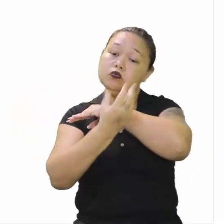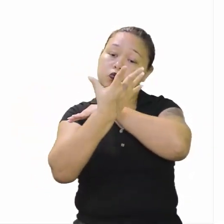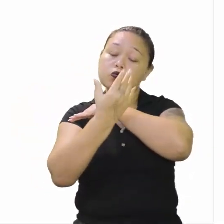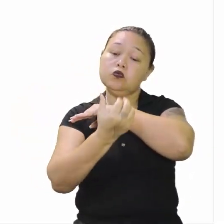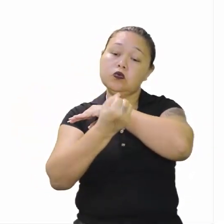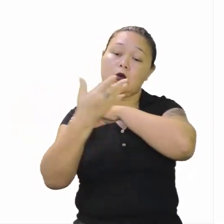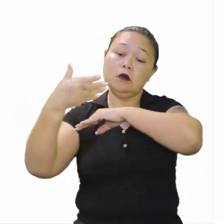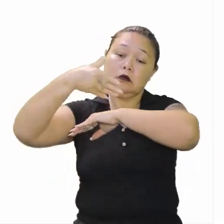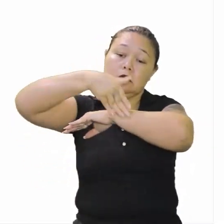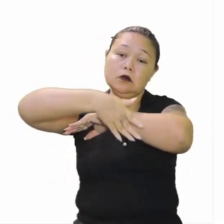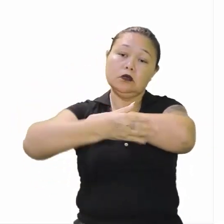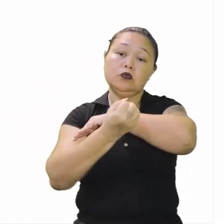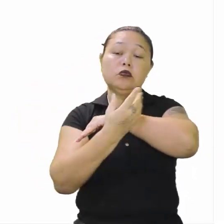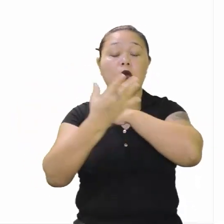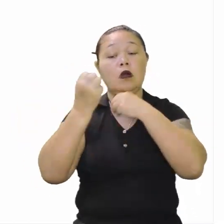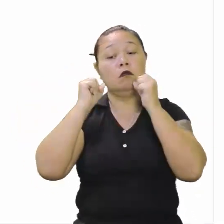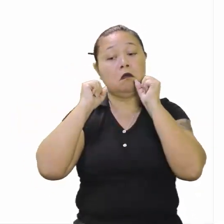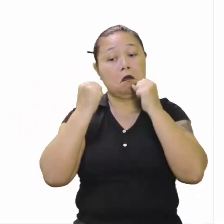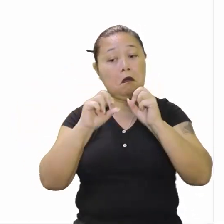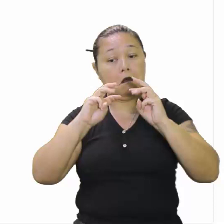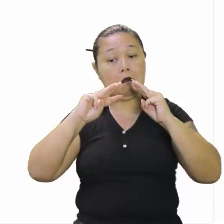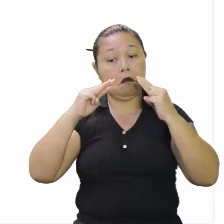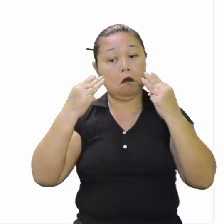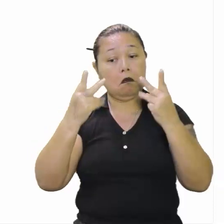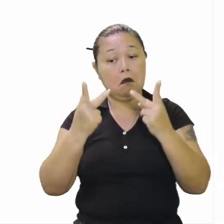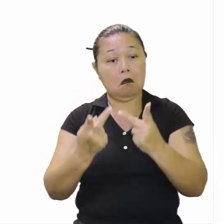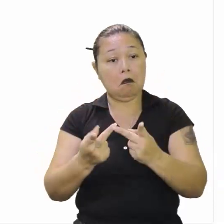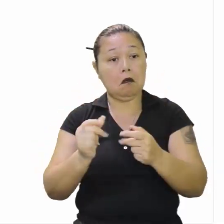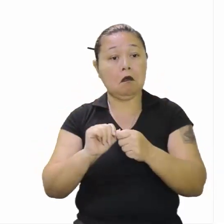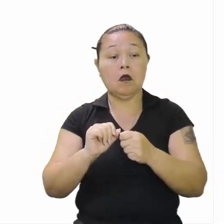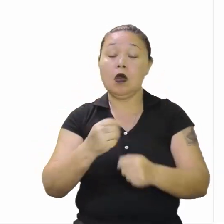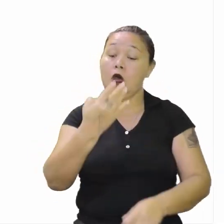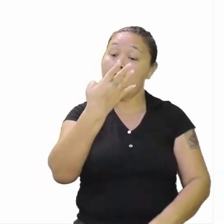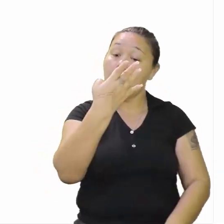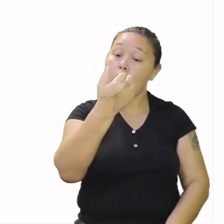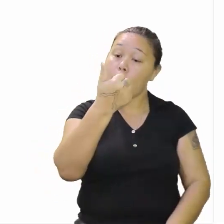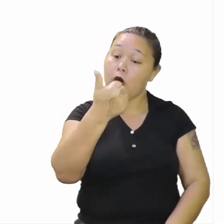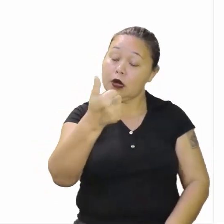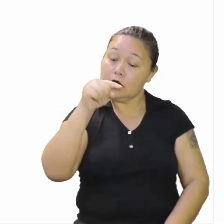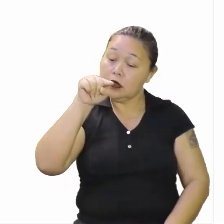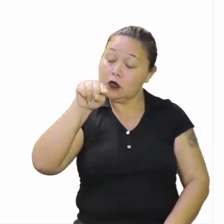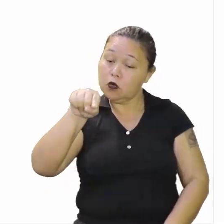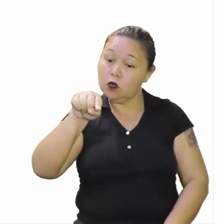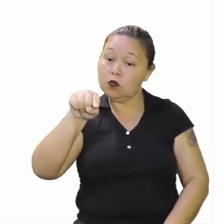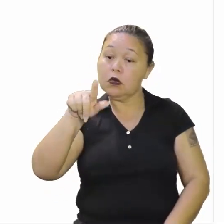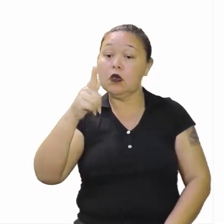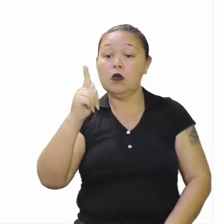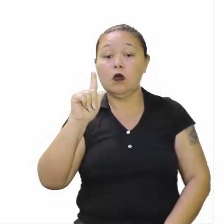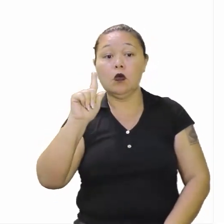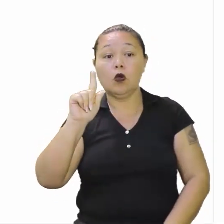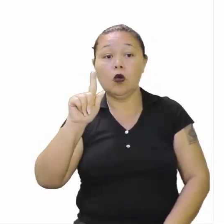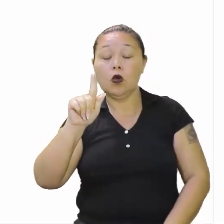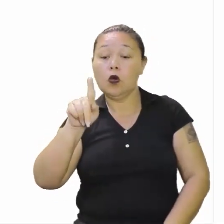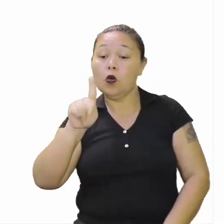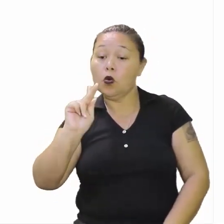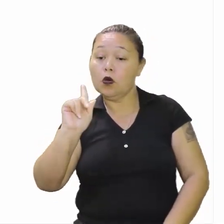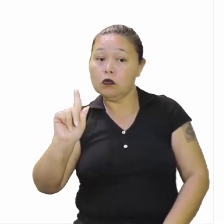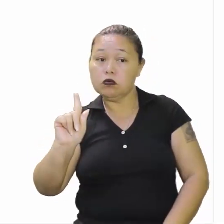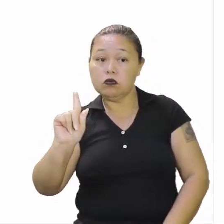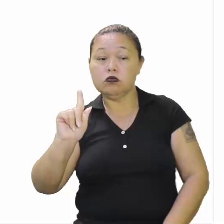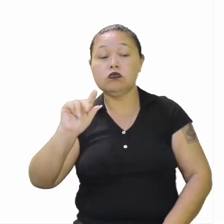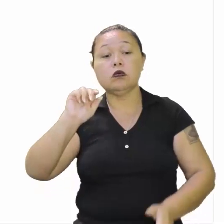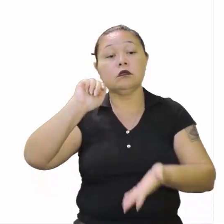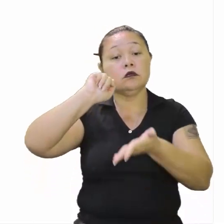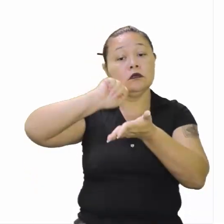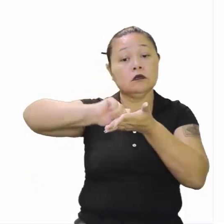baleia, tem peso em massa de 41 mil quilogramas. Agora, escrevendo a massa da baleia